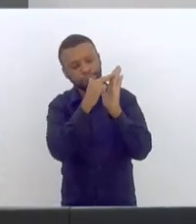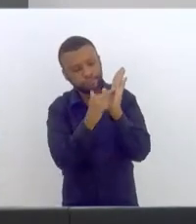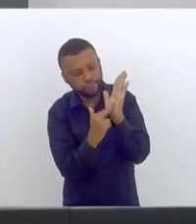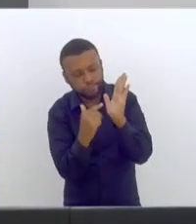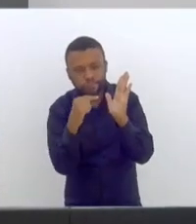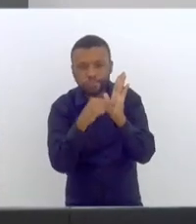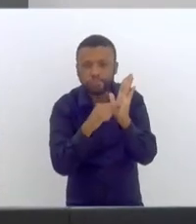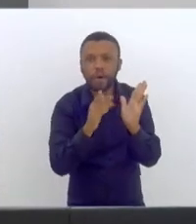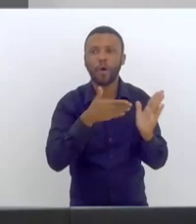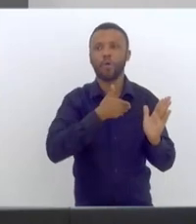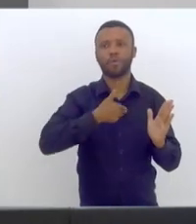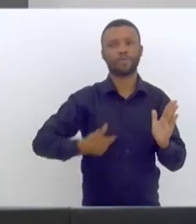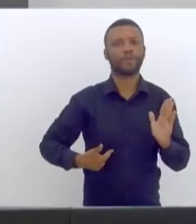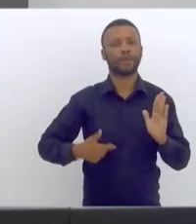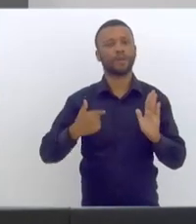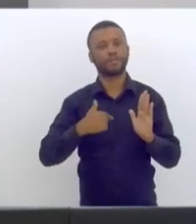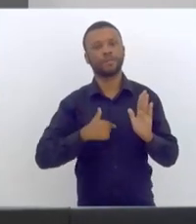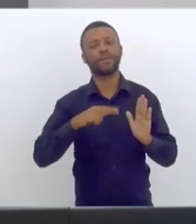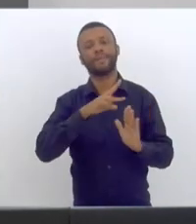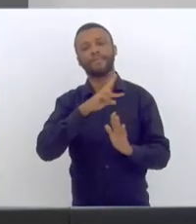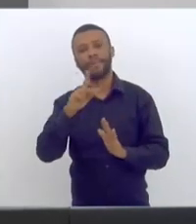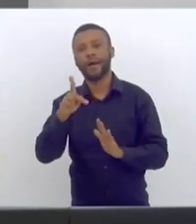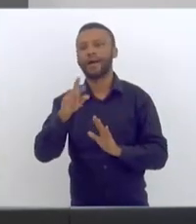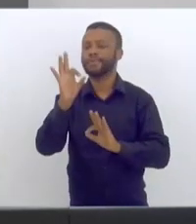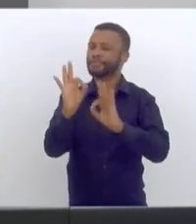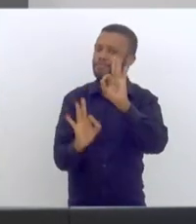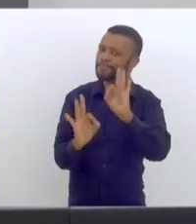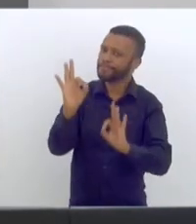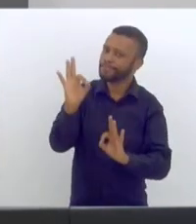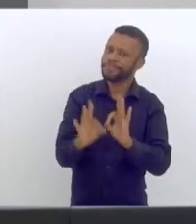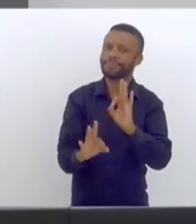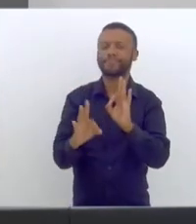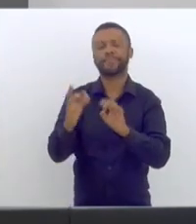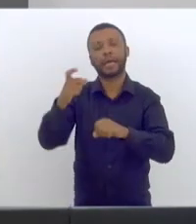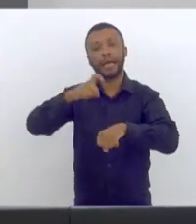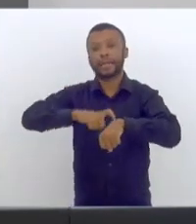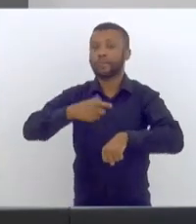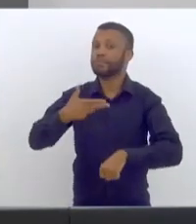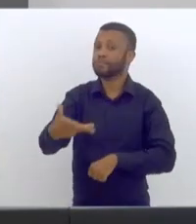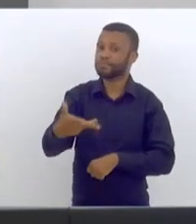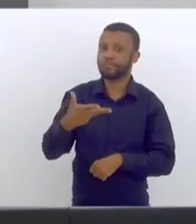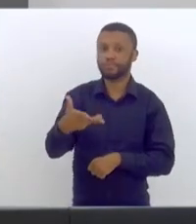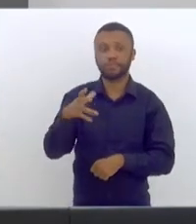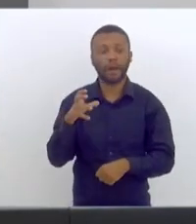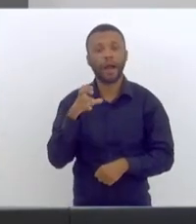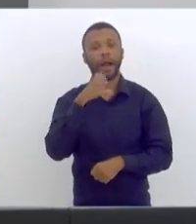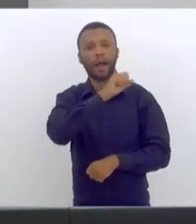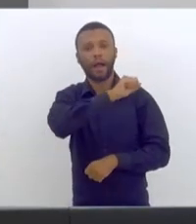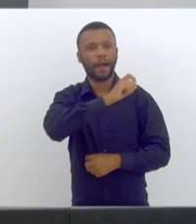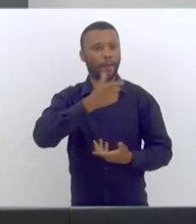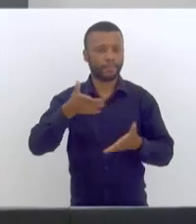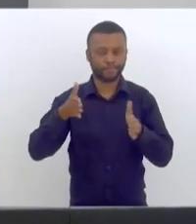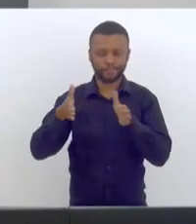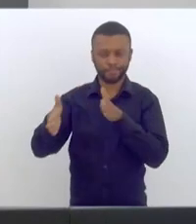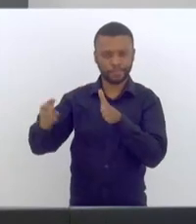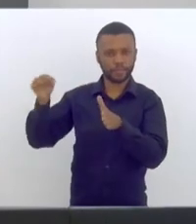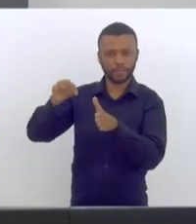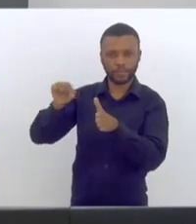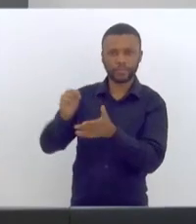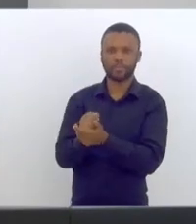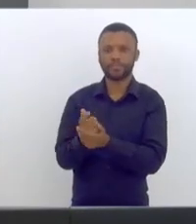estado procurará estabelecer em tempo hábil não sei o que ela vai dizer